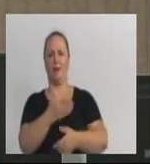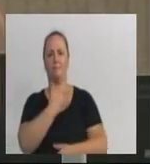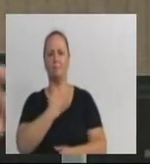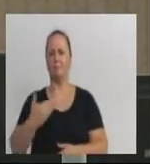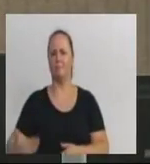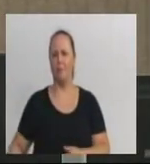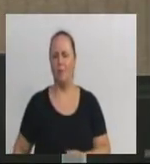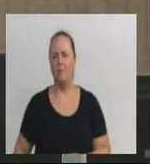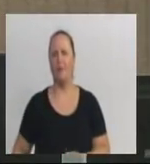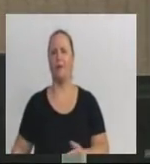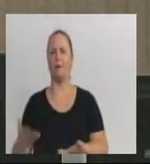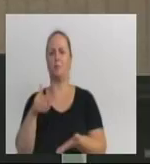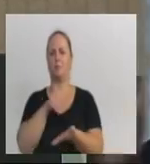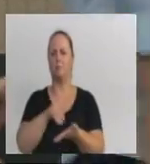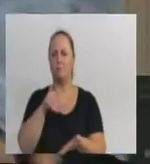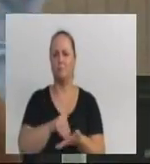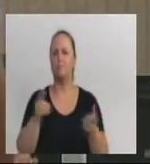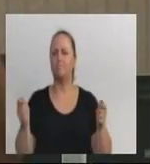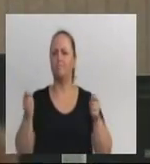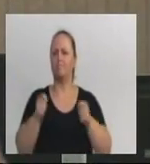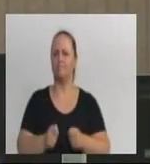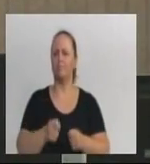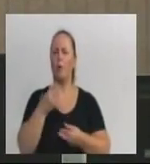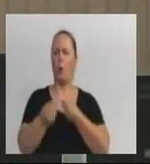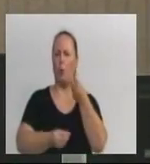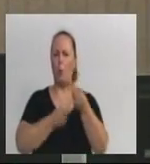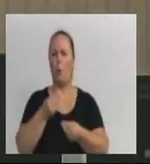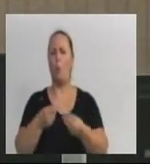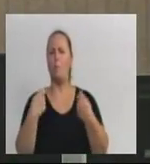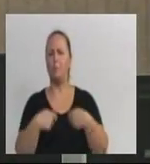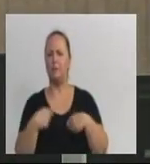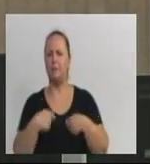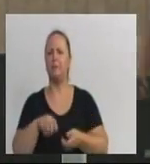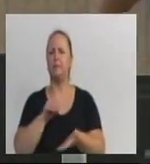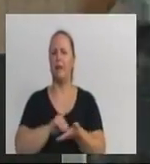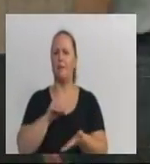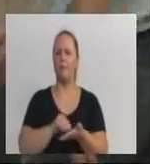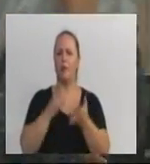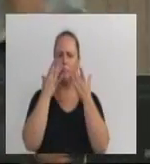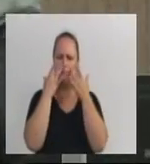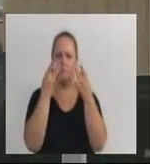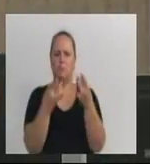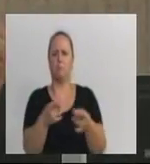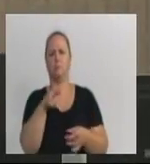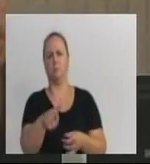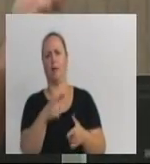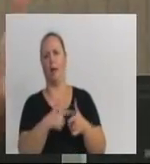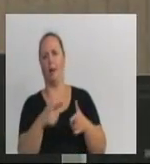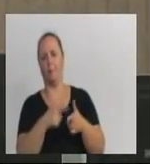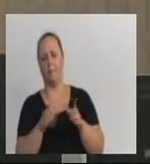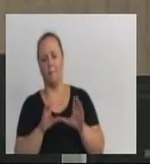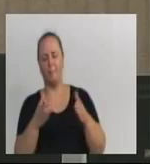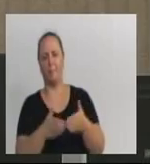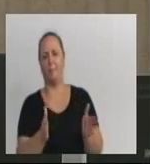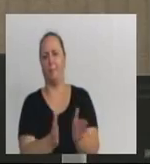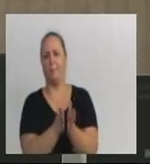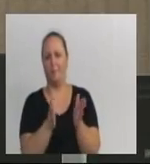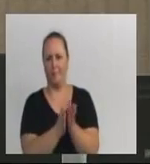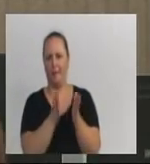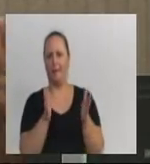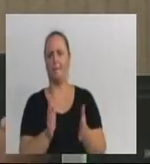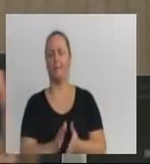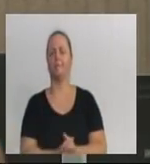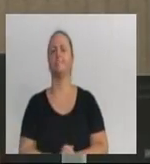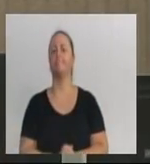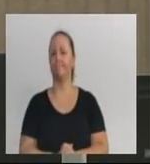às secretarias competentes, a necessidade realmente de darmos atenção a esses problemas, ainda mais agora, né, com essa questão toda